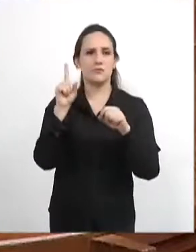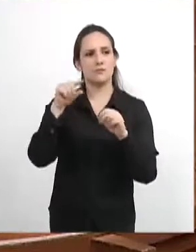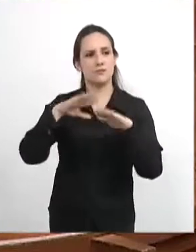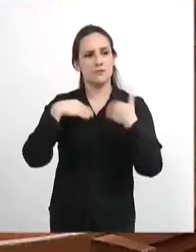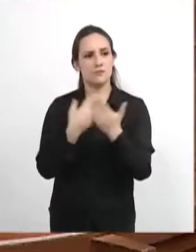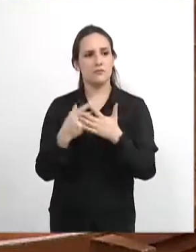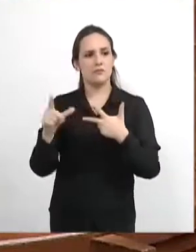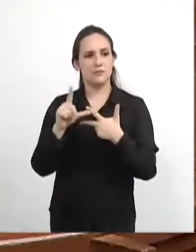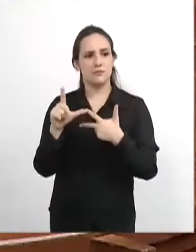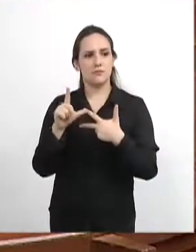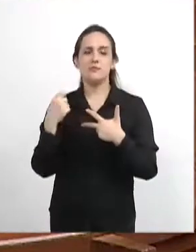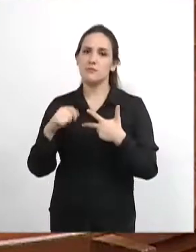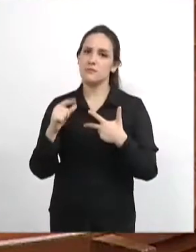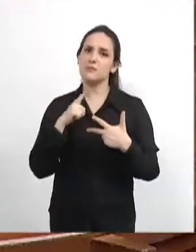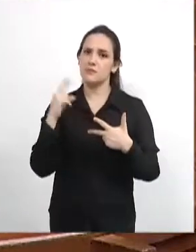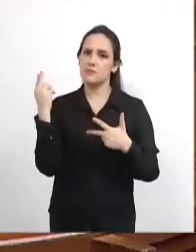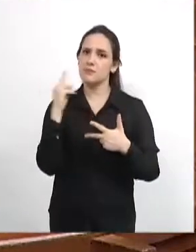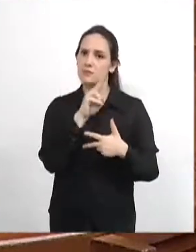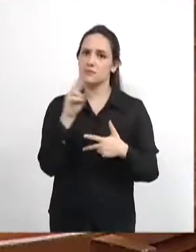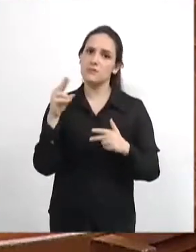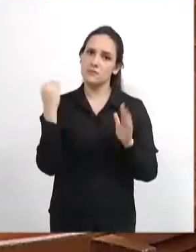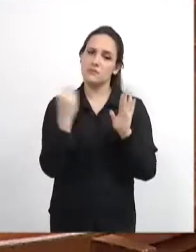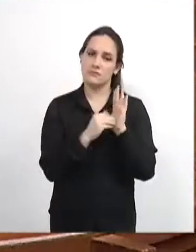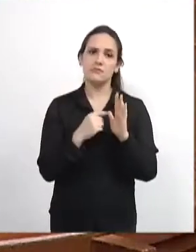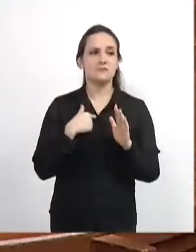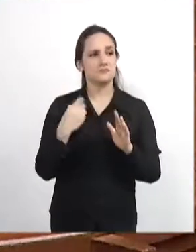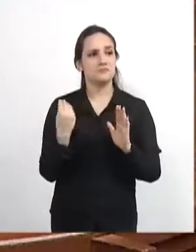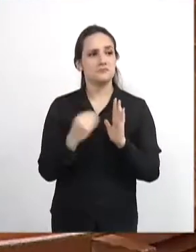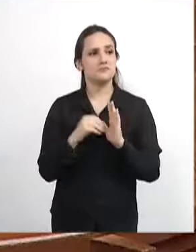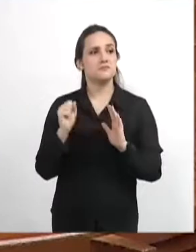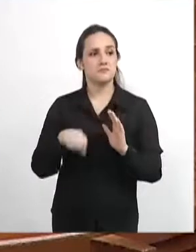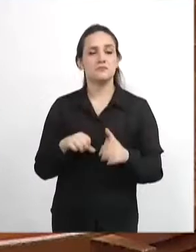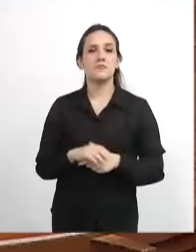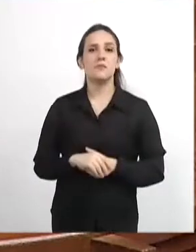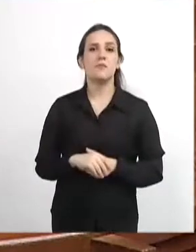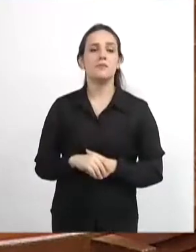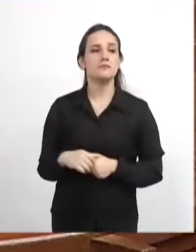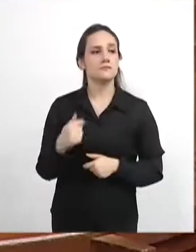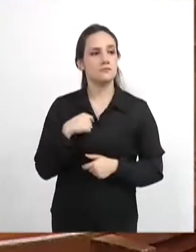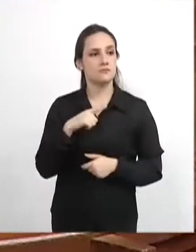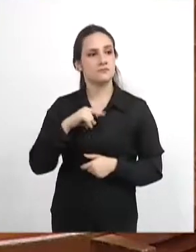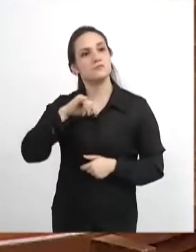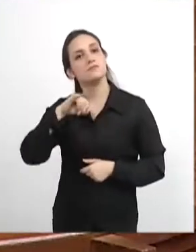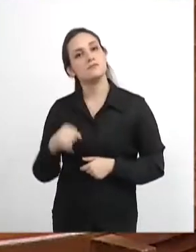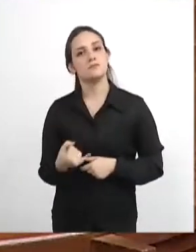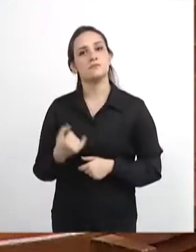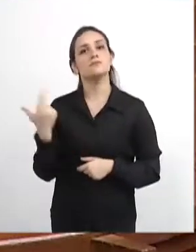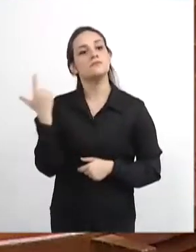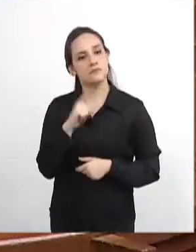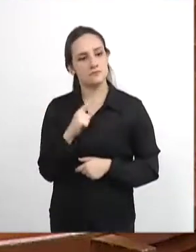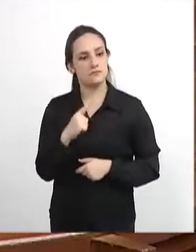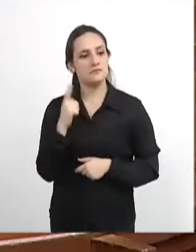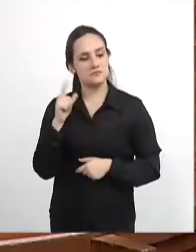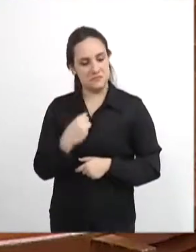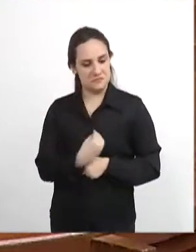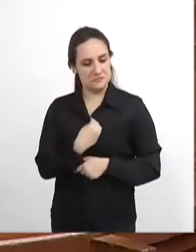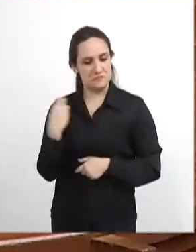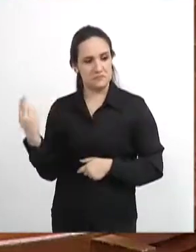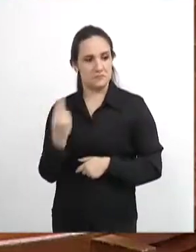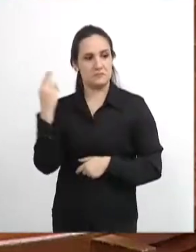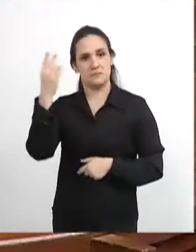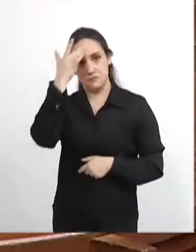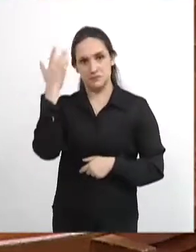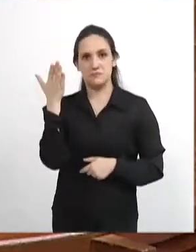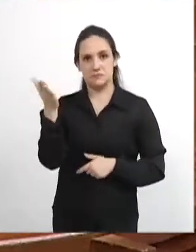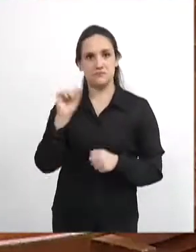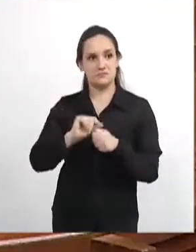escola tem que ter um nome, e eu tive o privilégio de, mais uma vez, imortalizar o nome de uma pessoa que, na verdade,